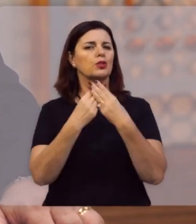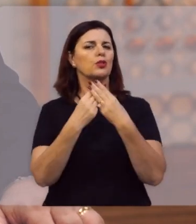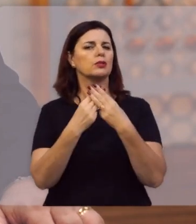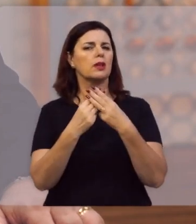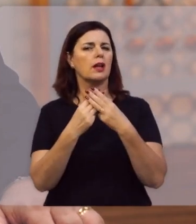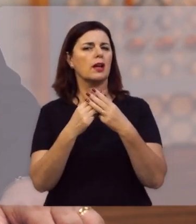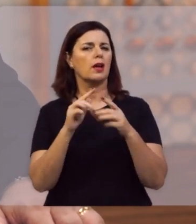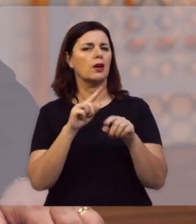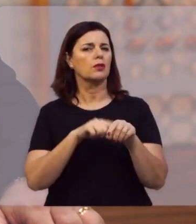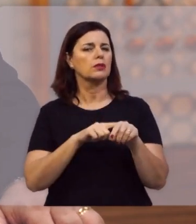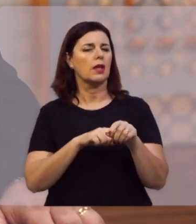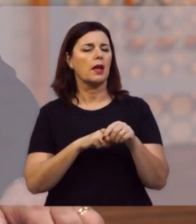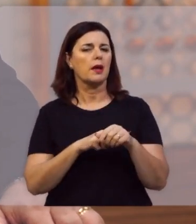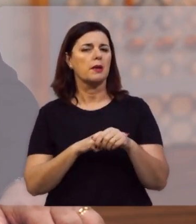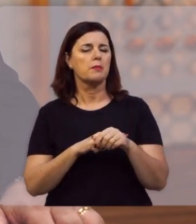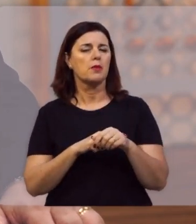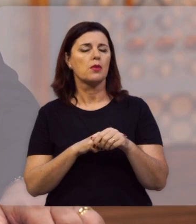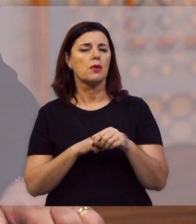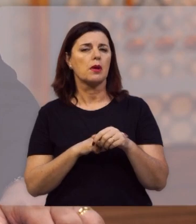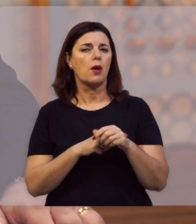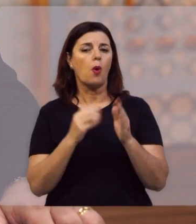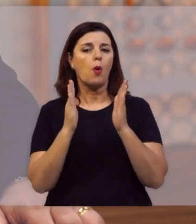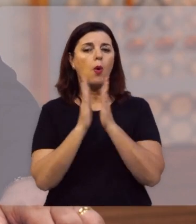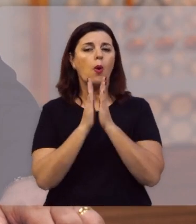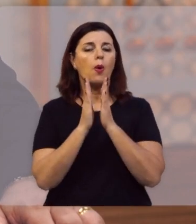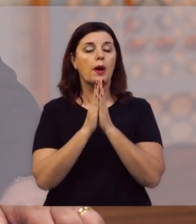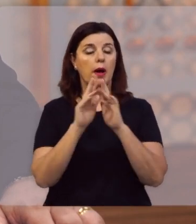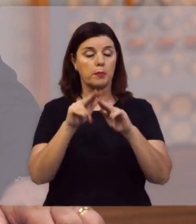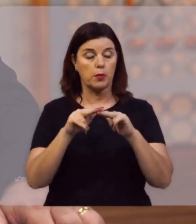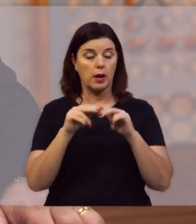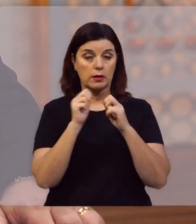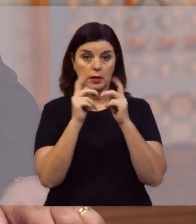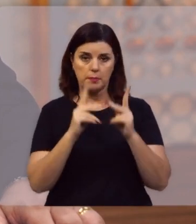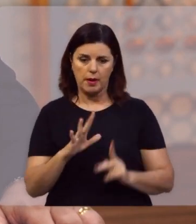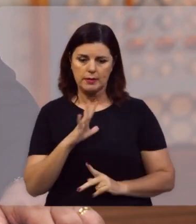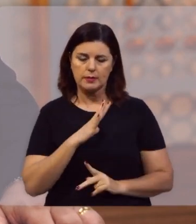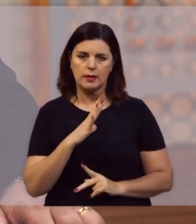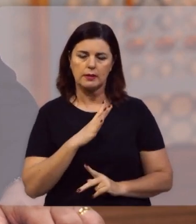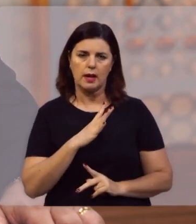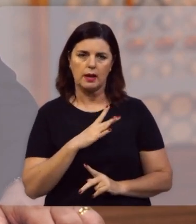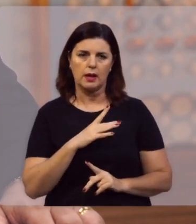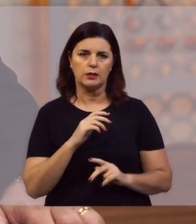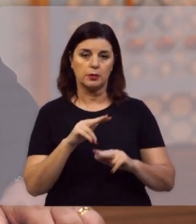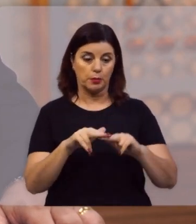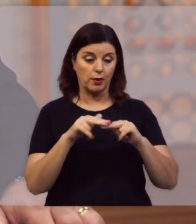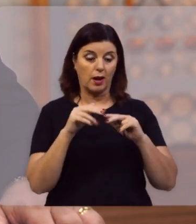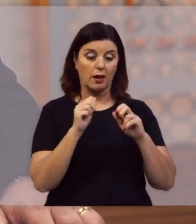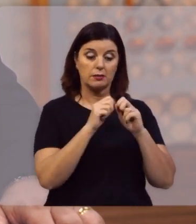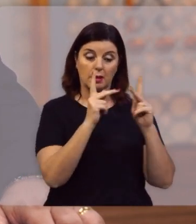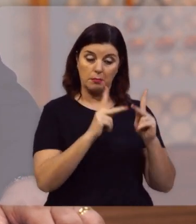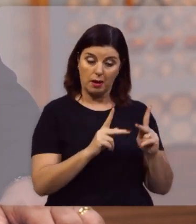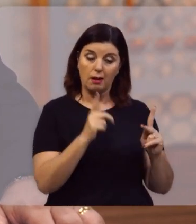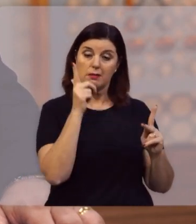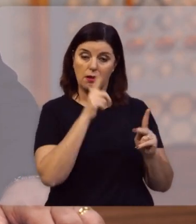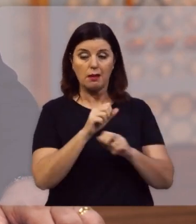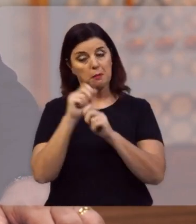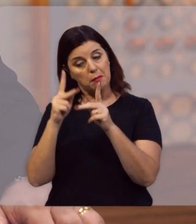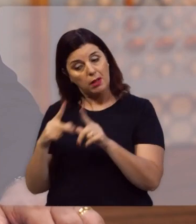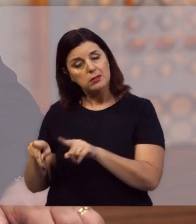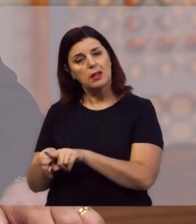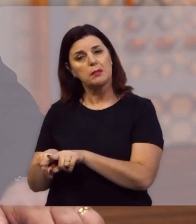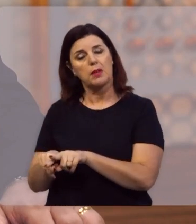estavam no exílio da Babilônia orai pela paz da cidade porque na sua paz vós tereis paz